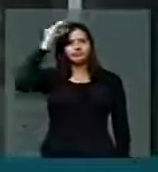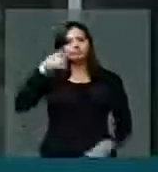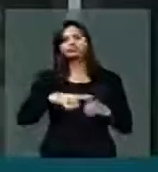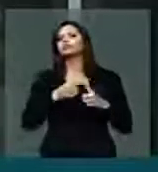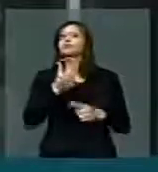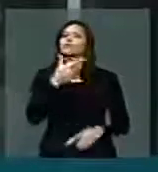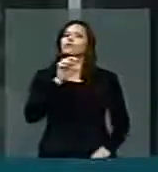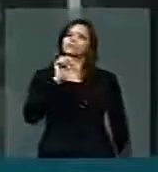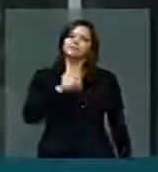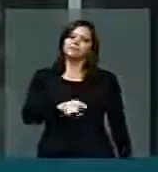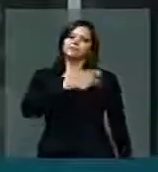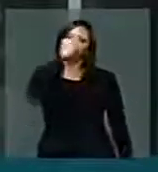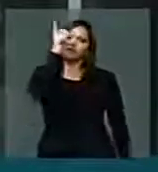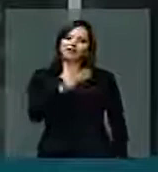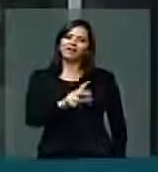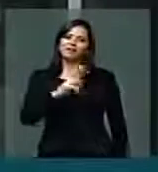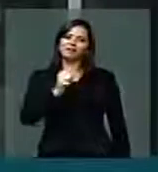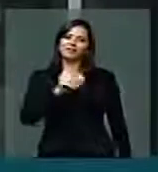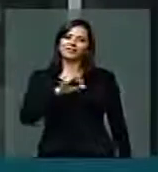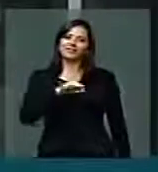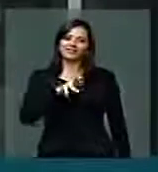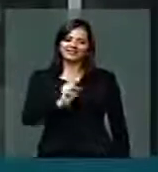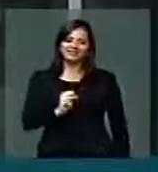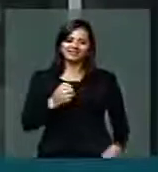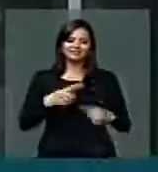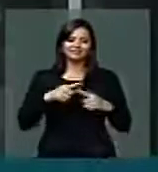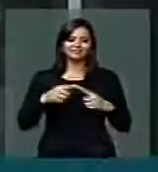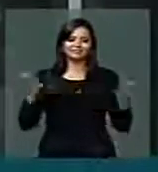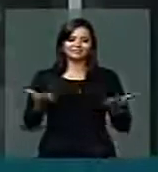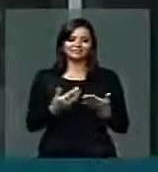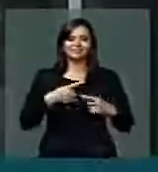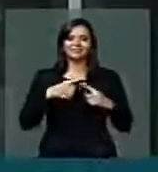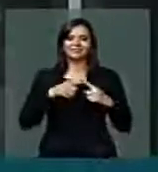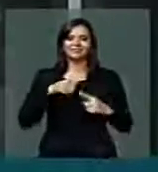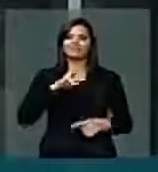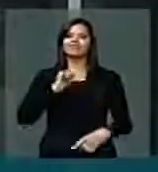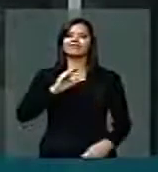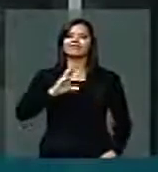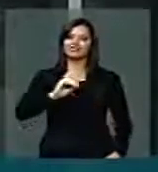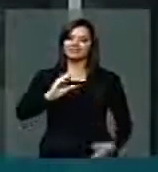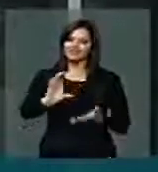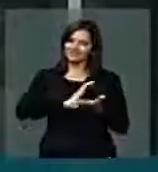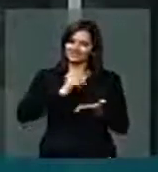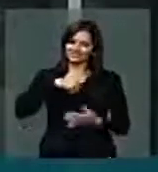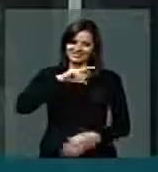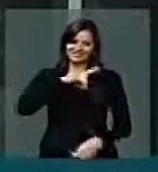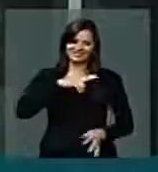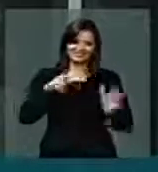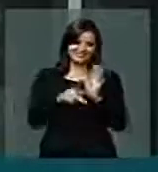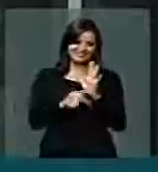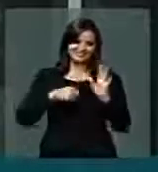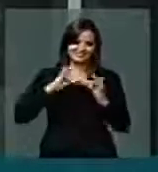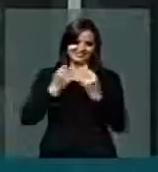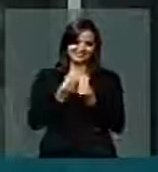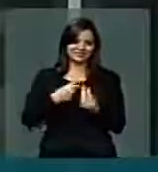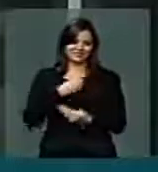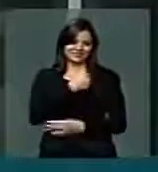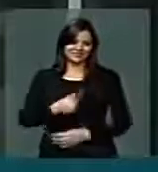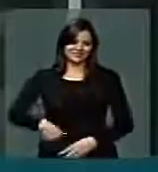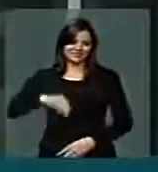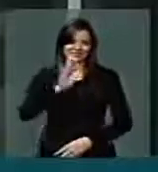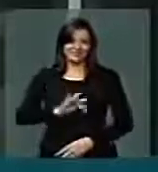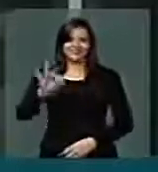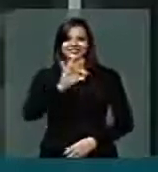mil habitantes vivem de renda terceirizada do governo do Estado, do governo federal.